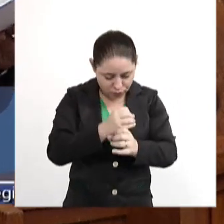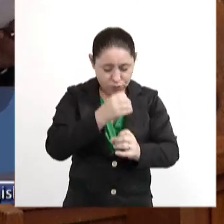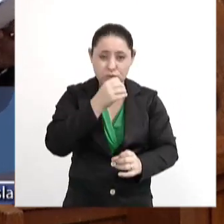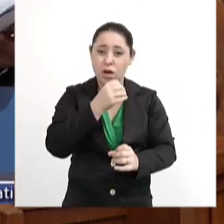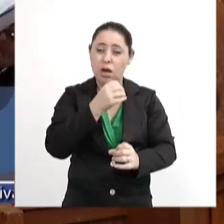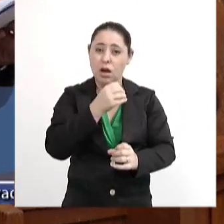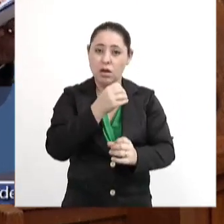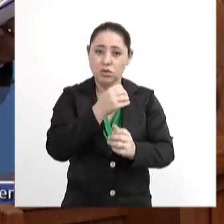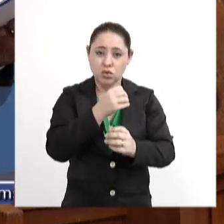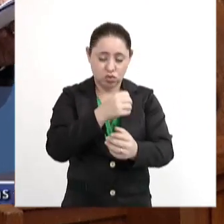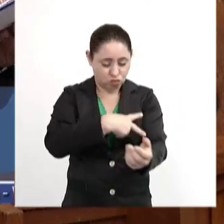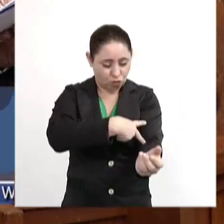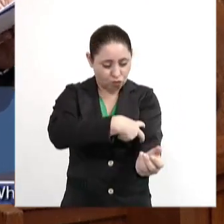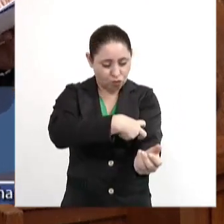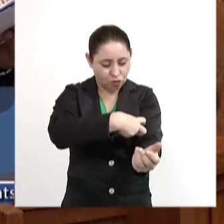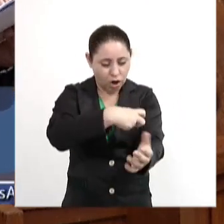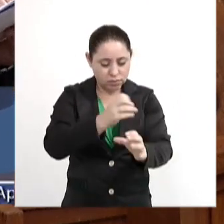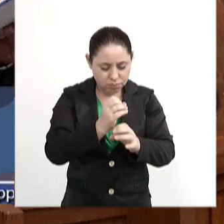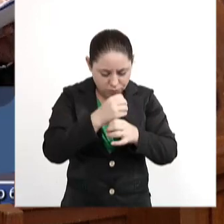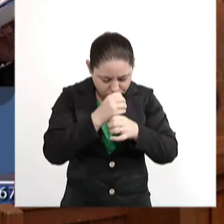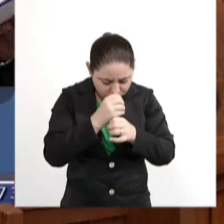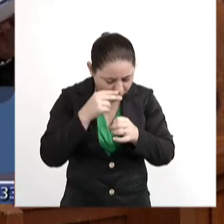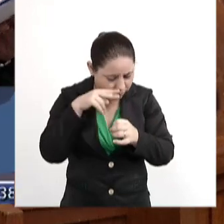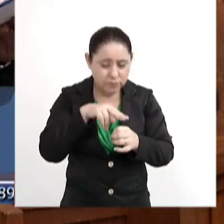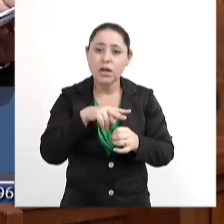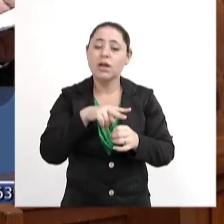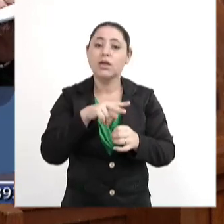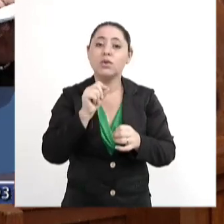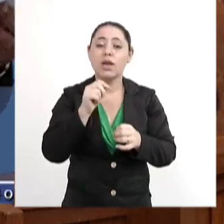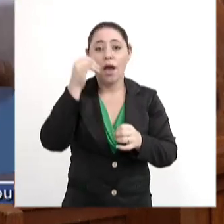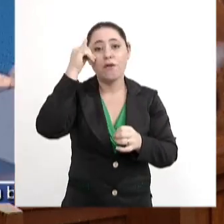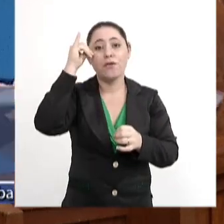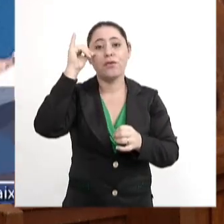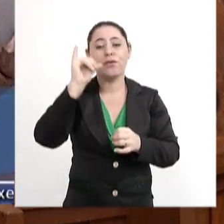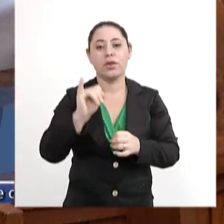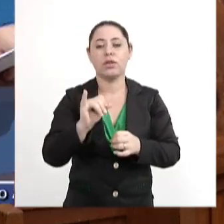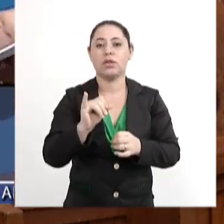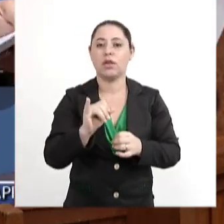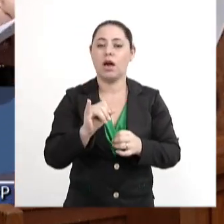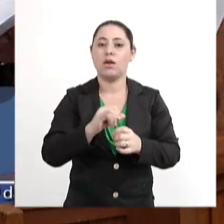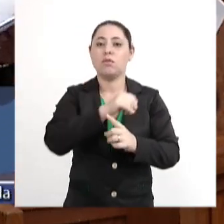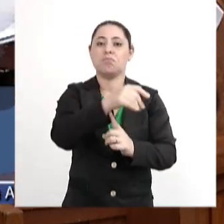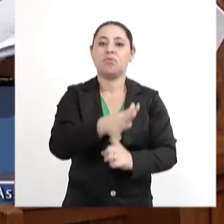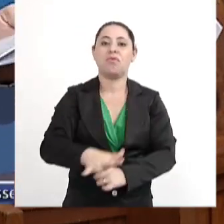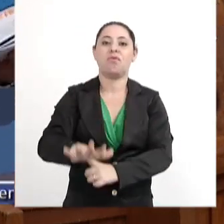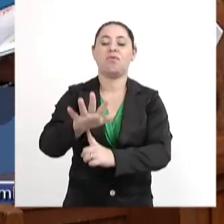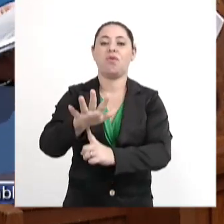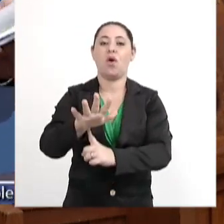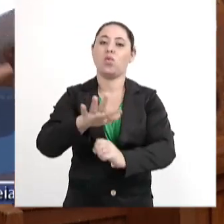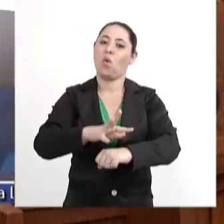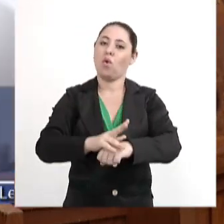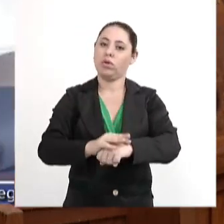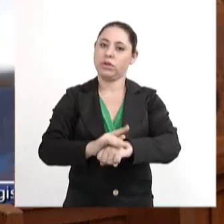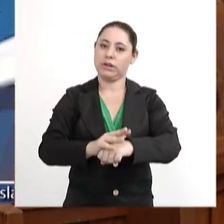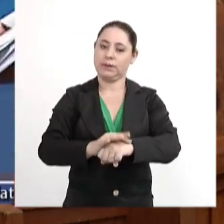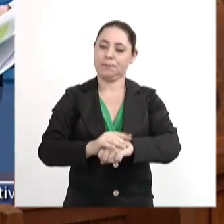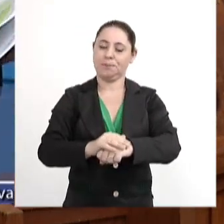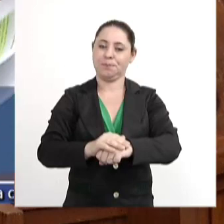laboratoriais no sangue coletado, visando a prevenir a propagação de doenças,